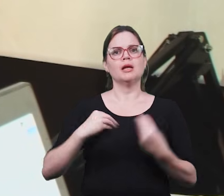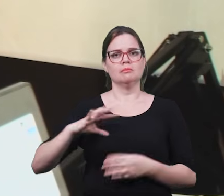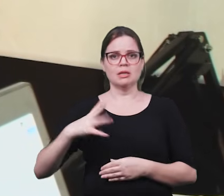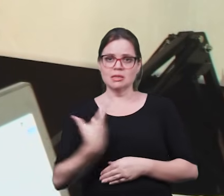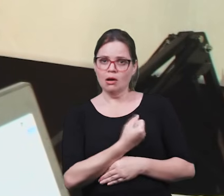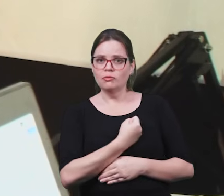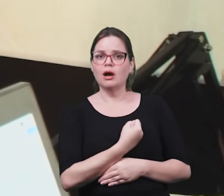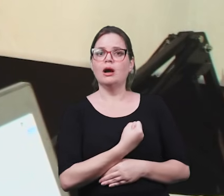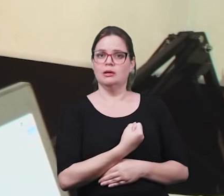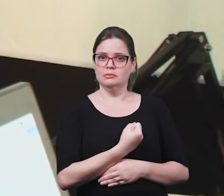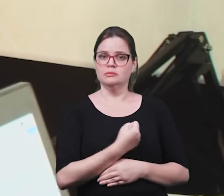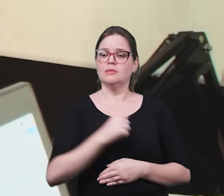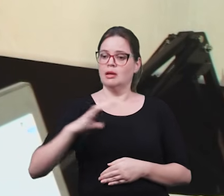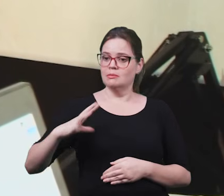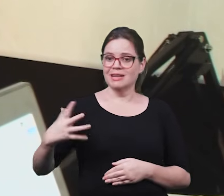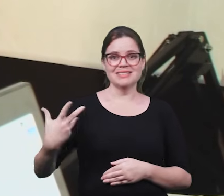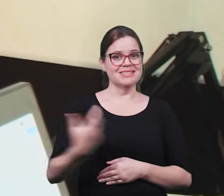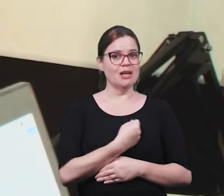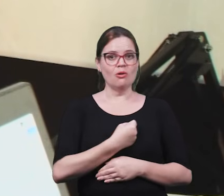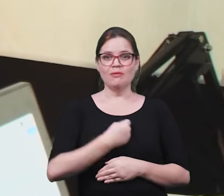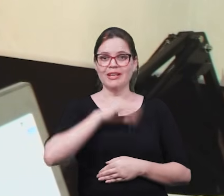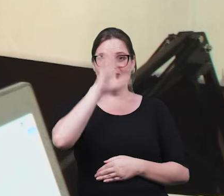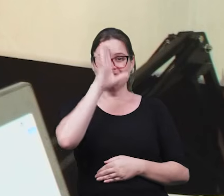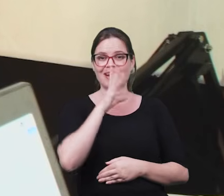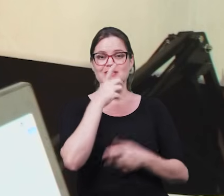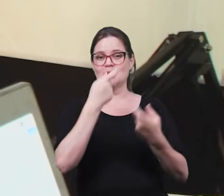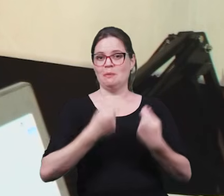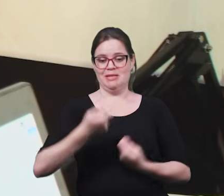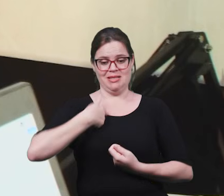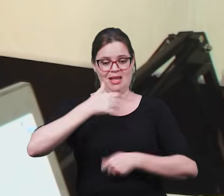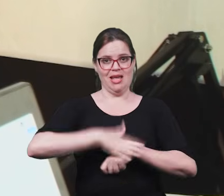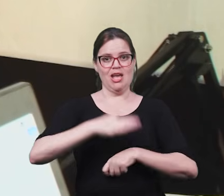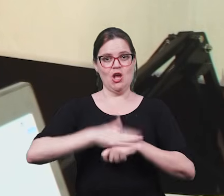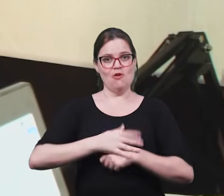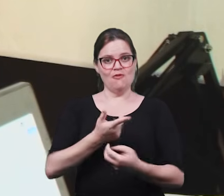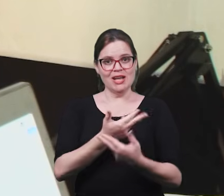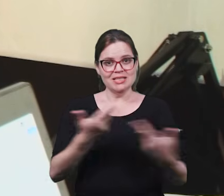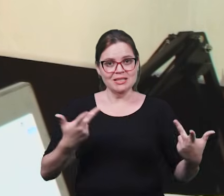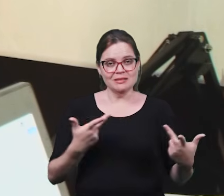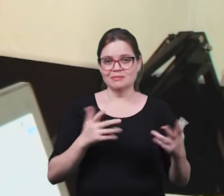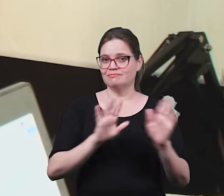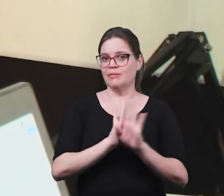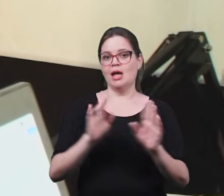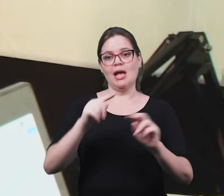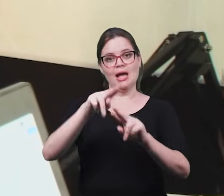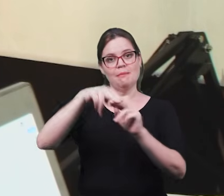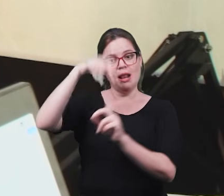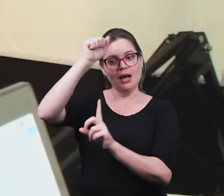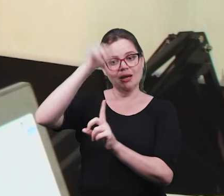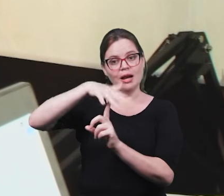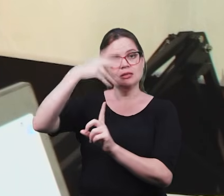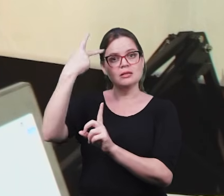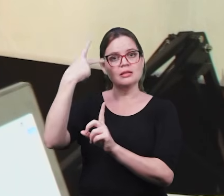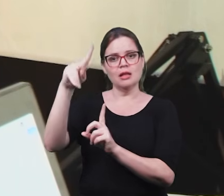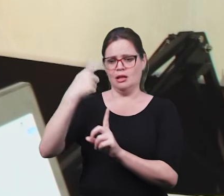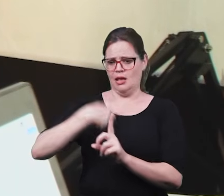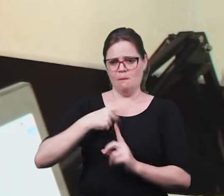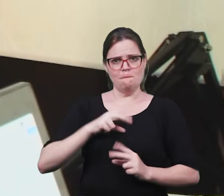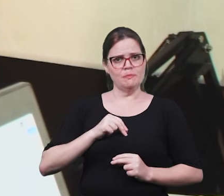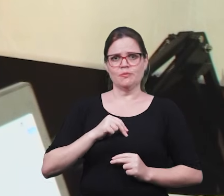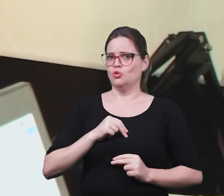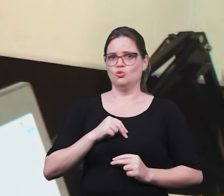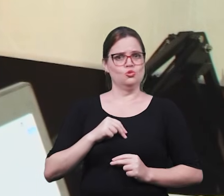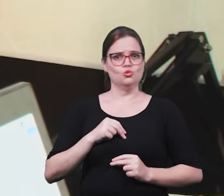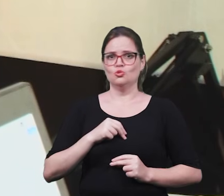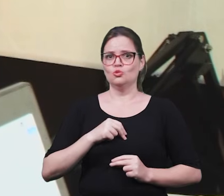homem. Justificá-lo gratuitamente, sem que o homem precise fazer alguma coisa, mas é pela graça, é um favor imerecido,